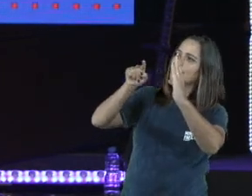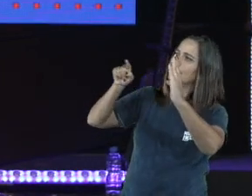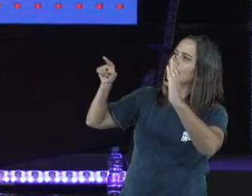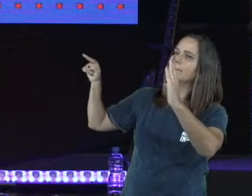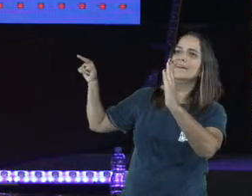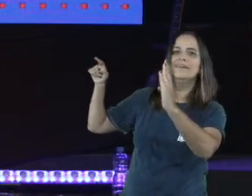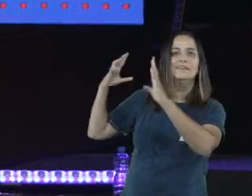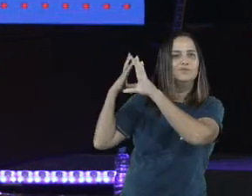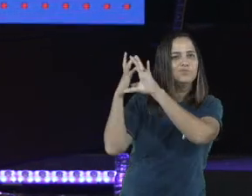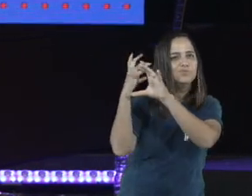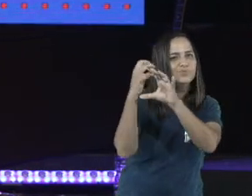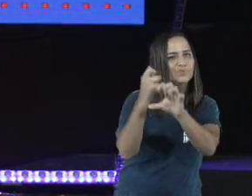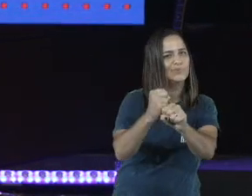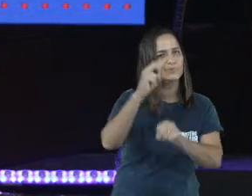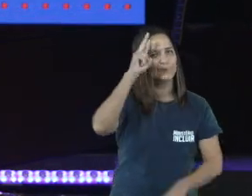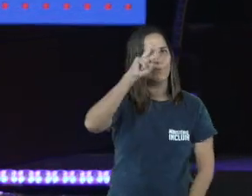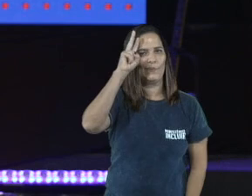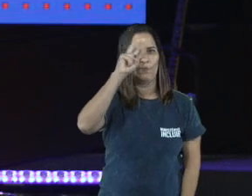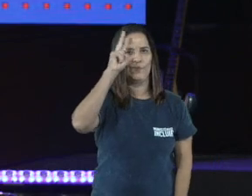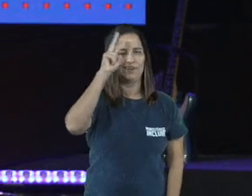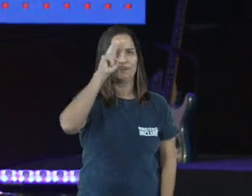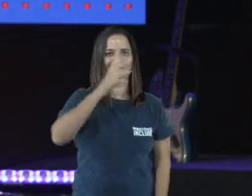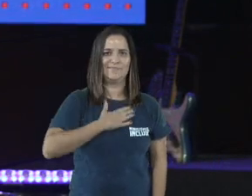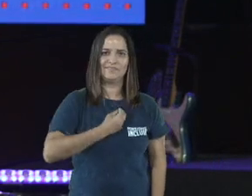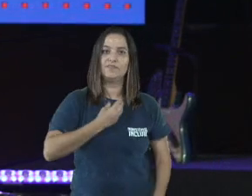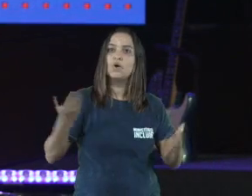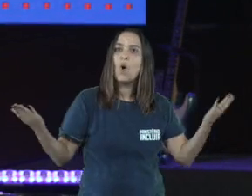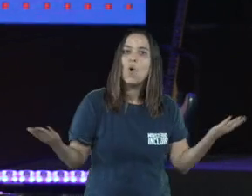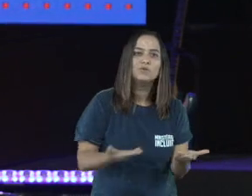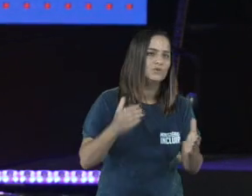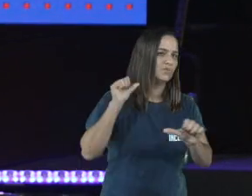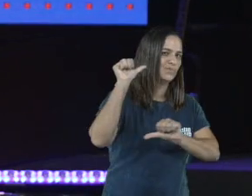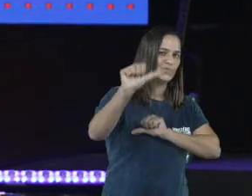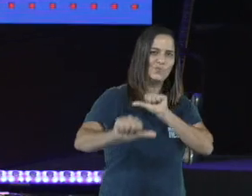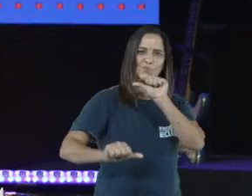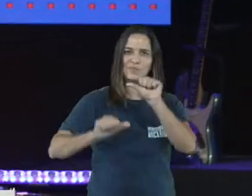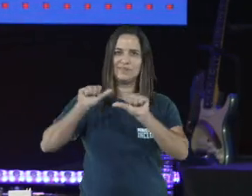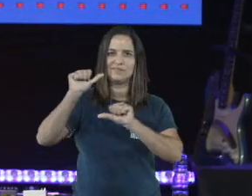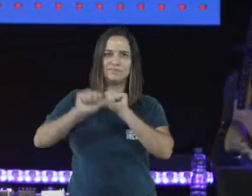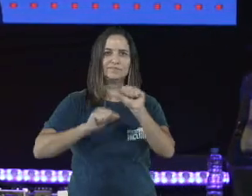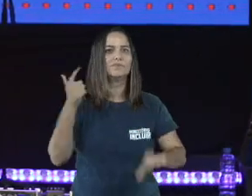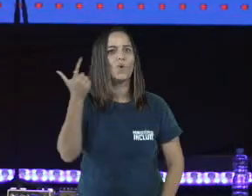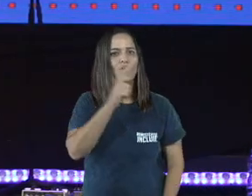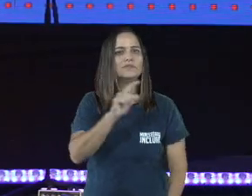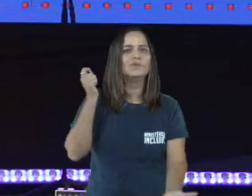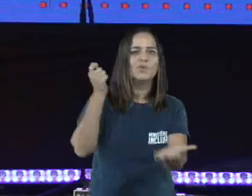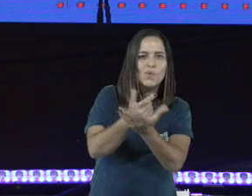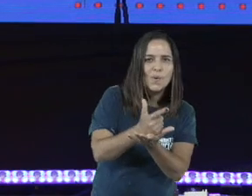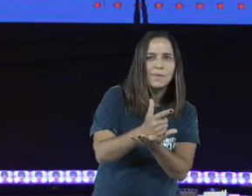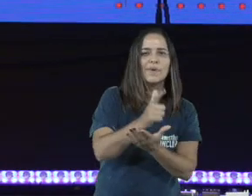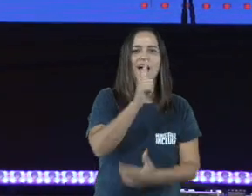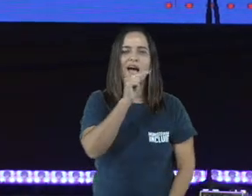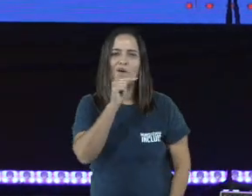água mineral com gás e o shot de limão o canal é porque eu não meu irmão tinha dinheiro para ficar tomando coca-cola